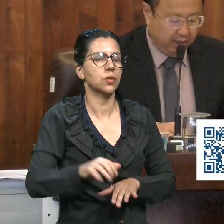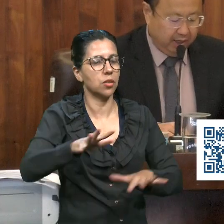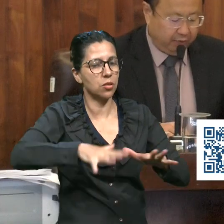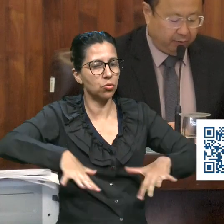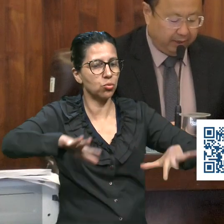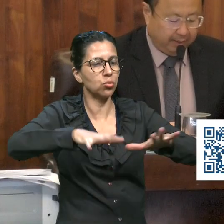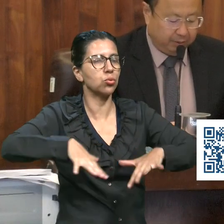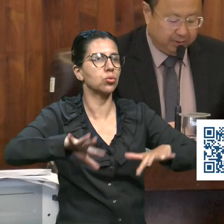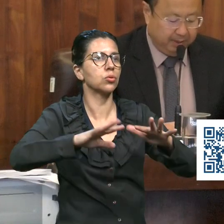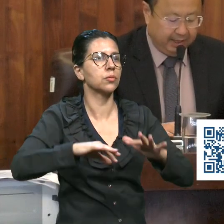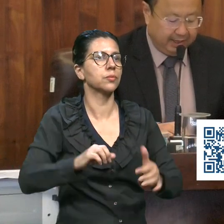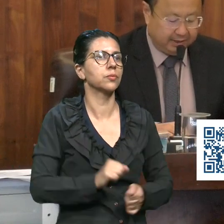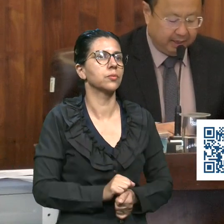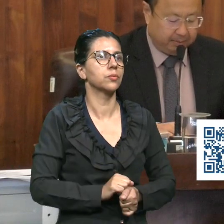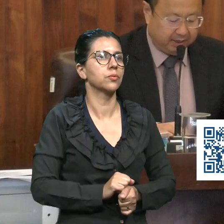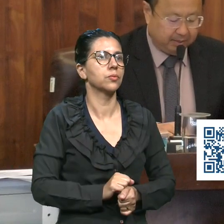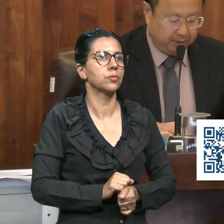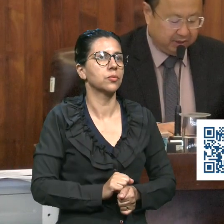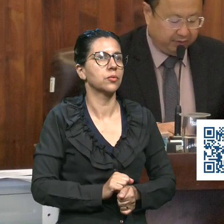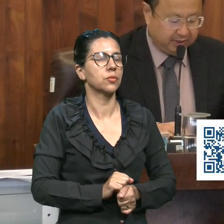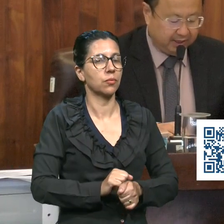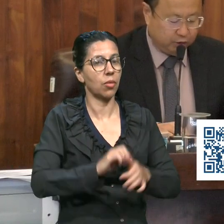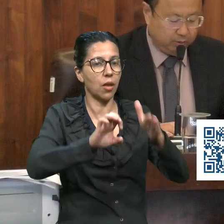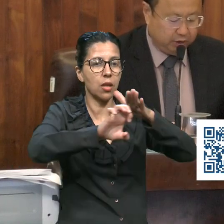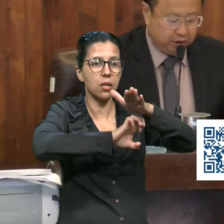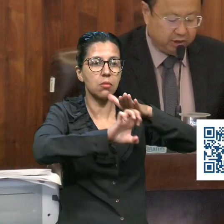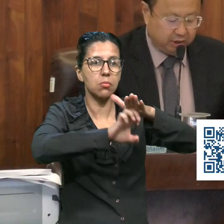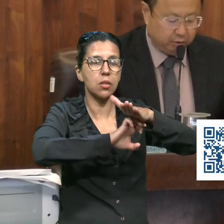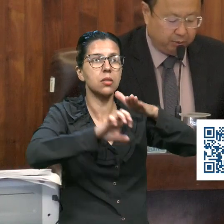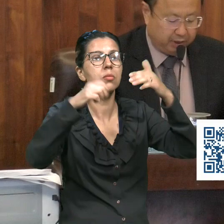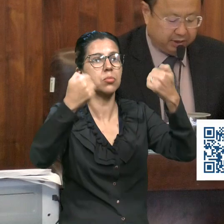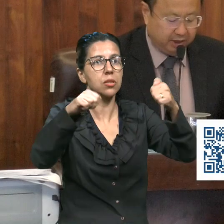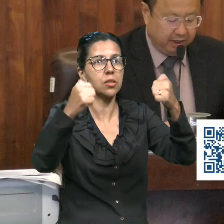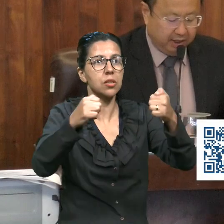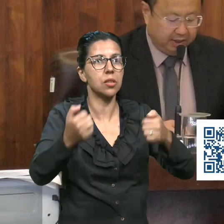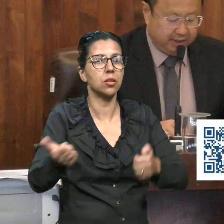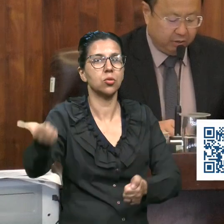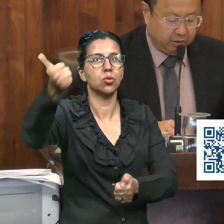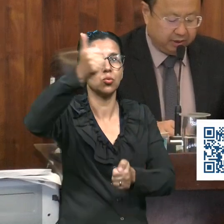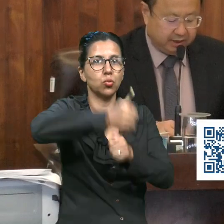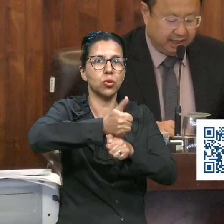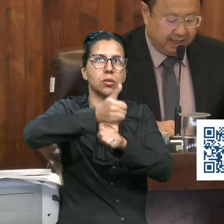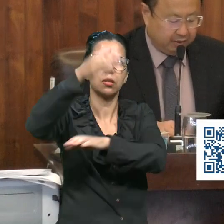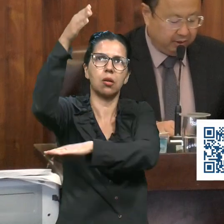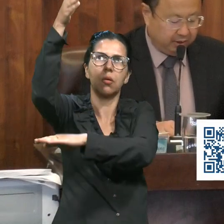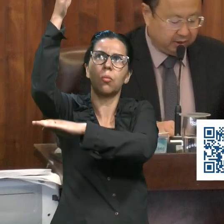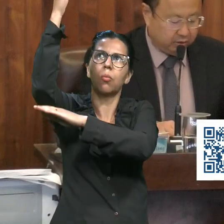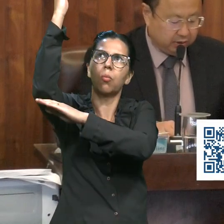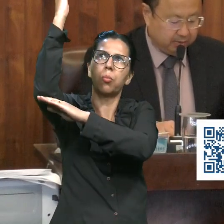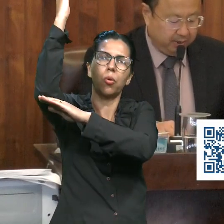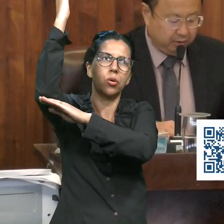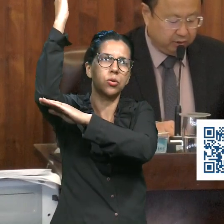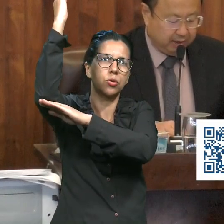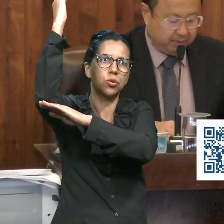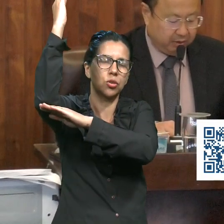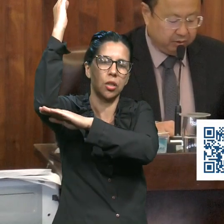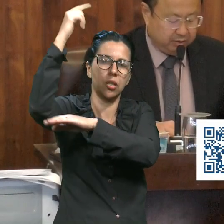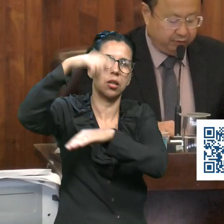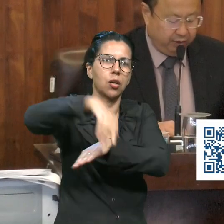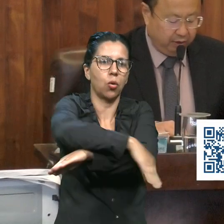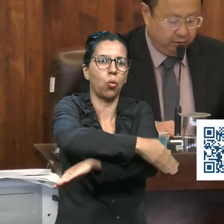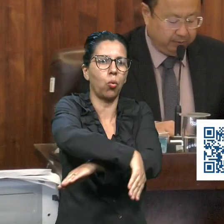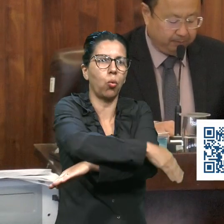região, informada a possibilidade que a empresa possa fazer a substituição do poste que se encontra instalado entre as ruas Bento de